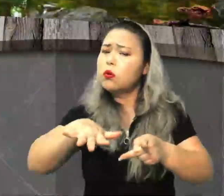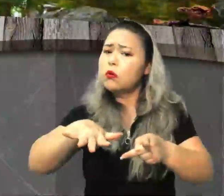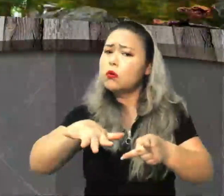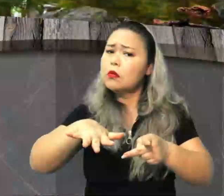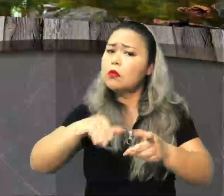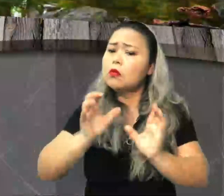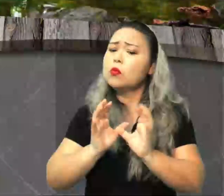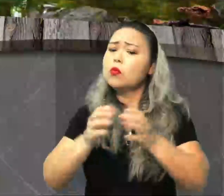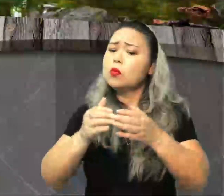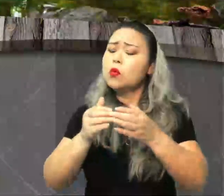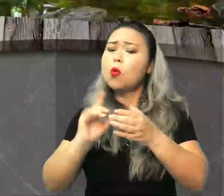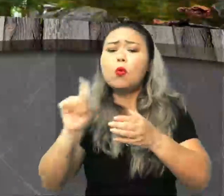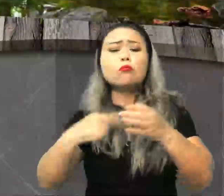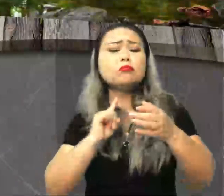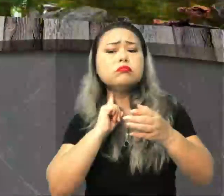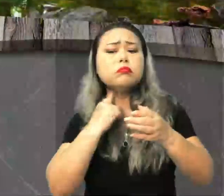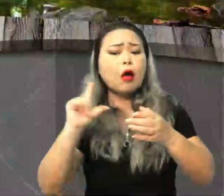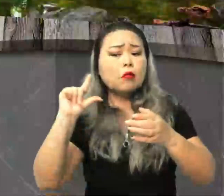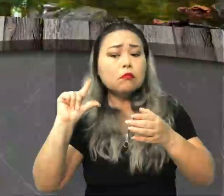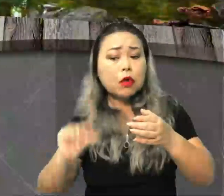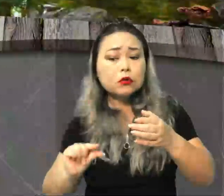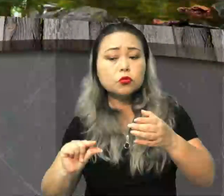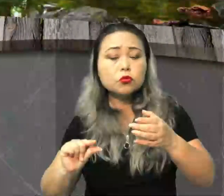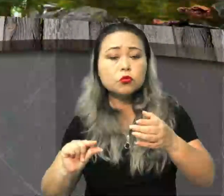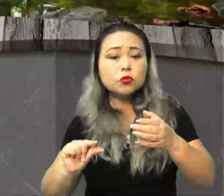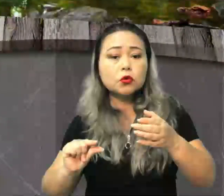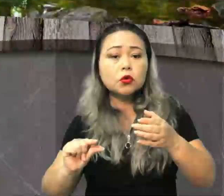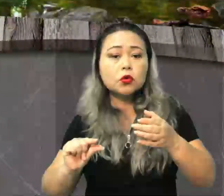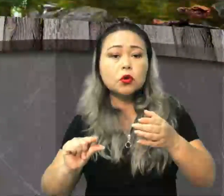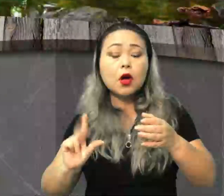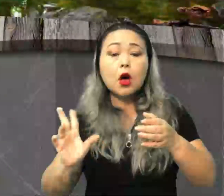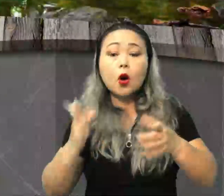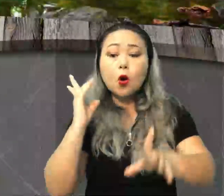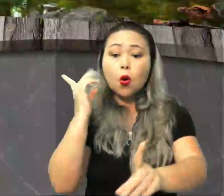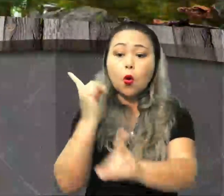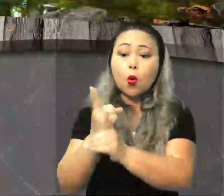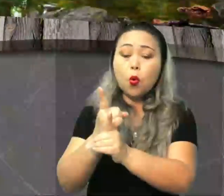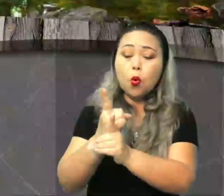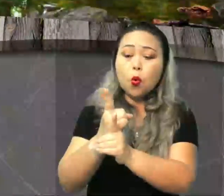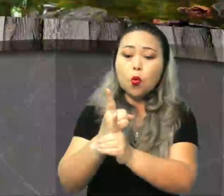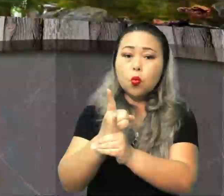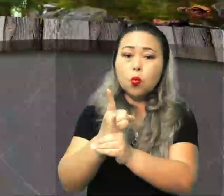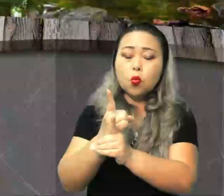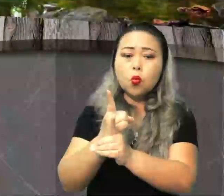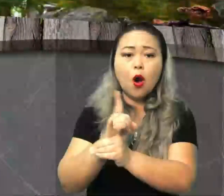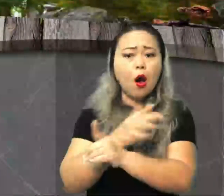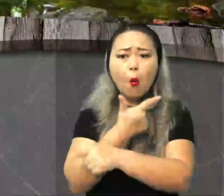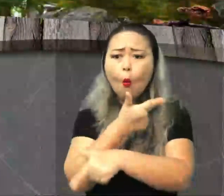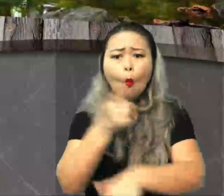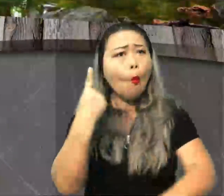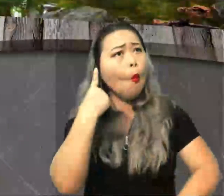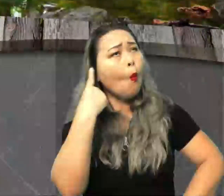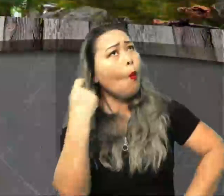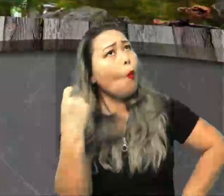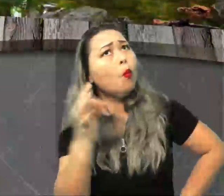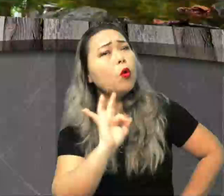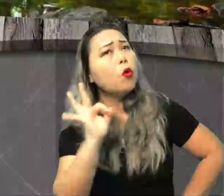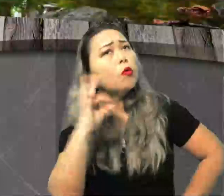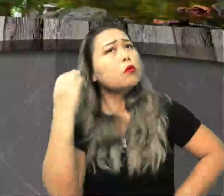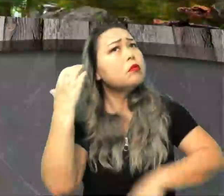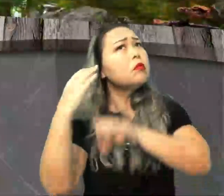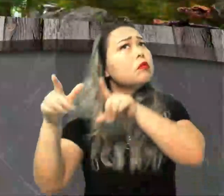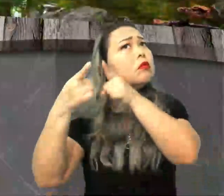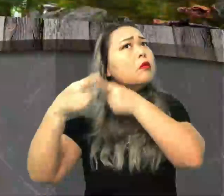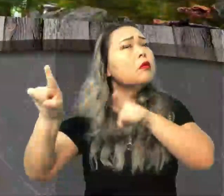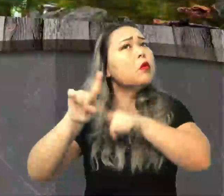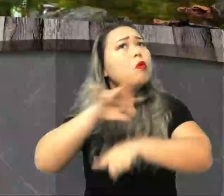perdoe, o nível de poluição baixo. Quando a gente encontra um ambiente que a gente não ouve nada, nenhum canto desses